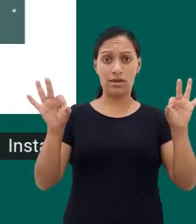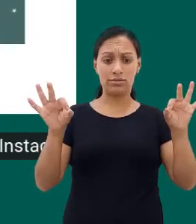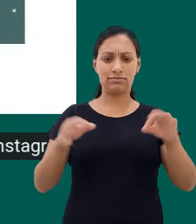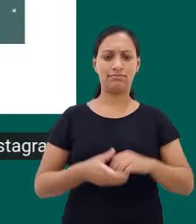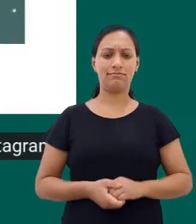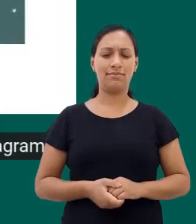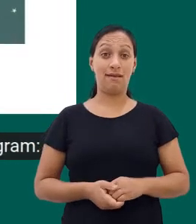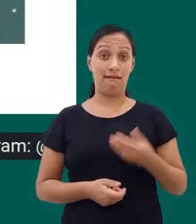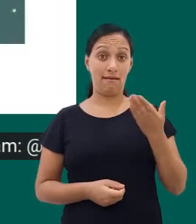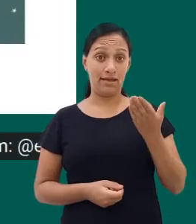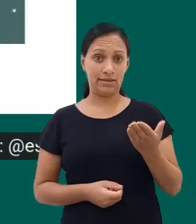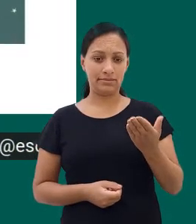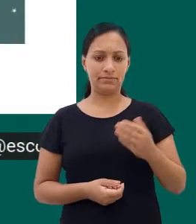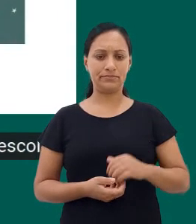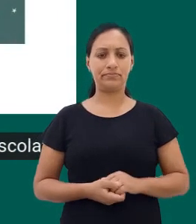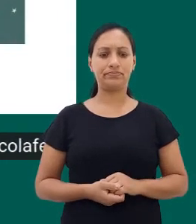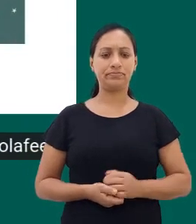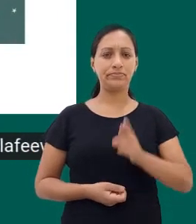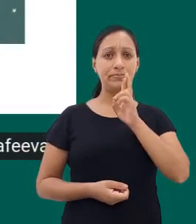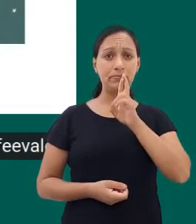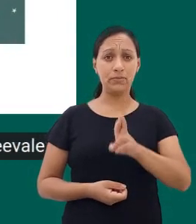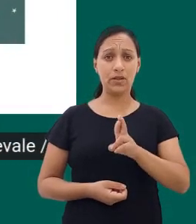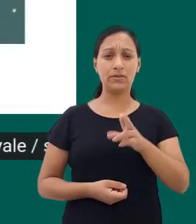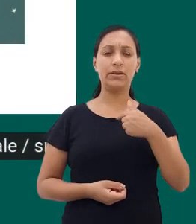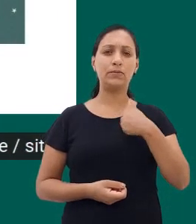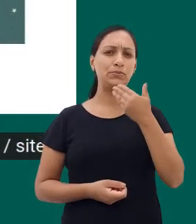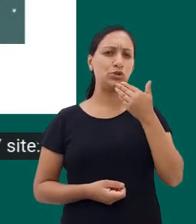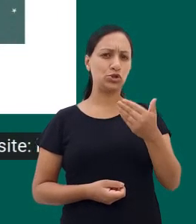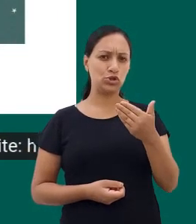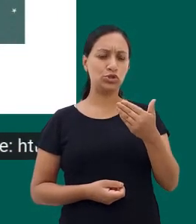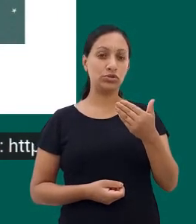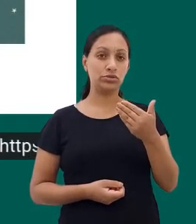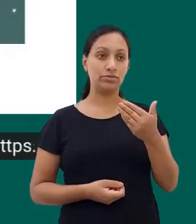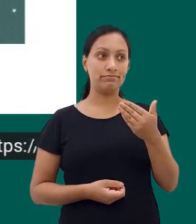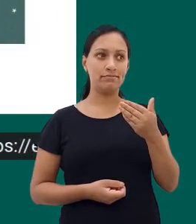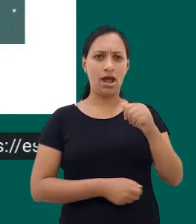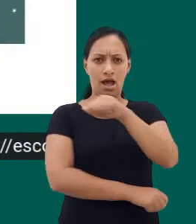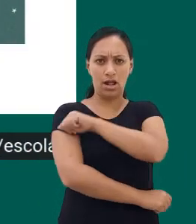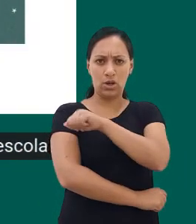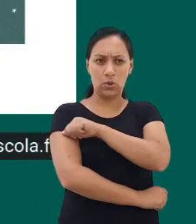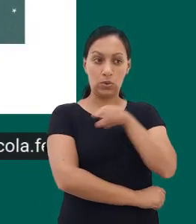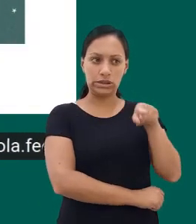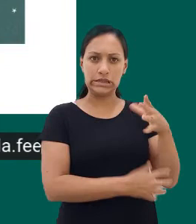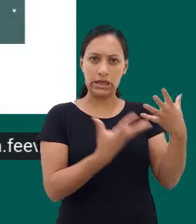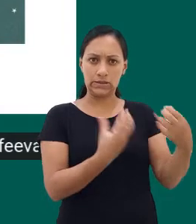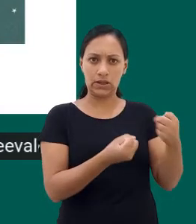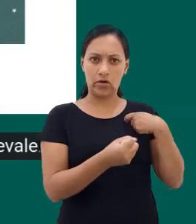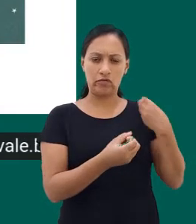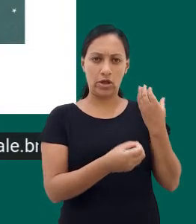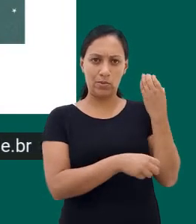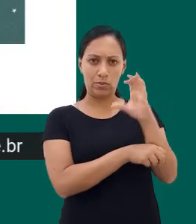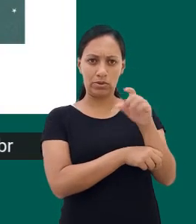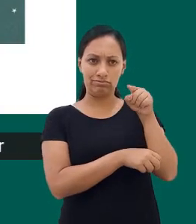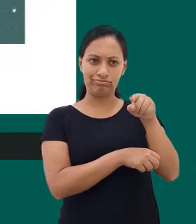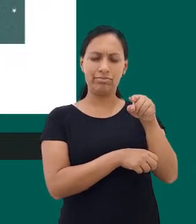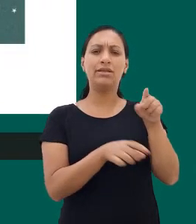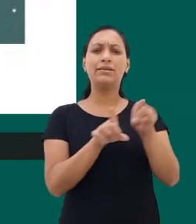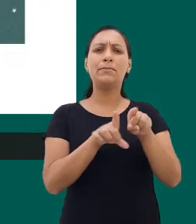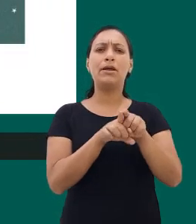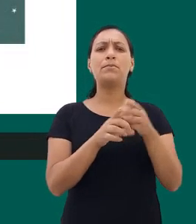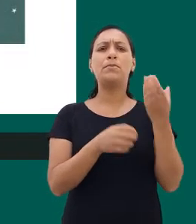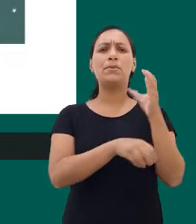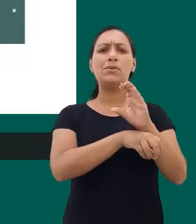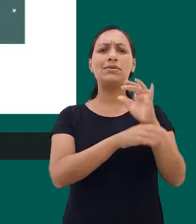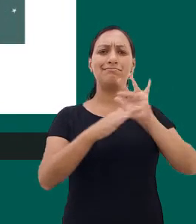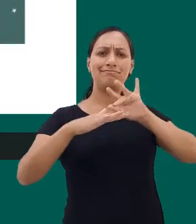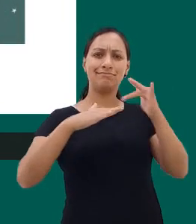E essa resposta aqui, eu pedi autorização para estudante e publiquei na minha rede social, tá? Então,